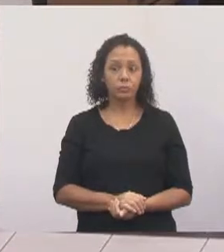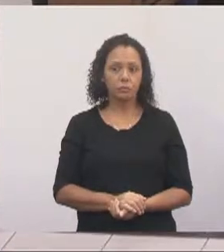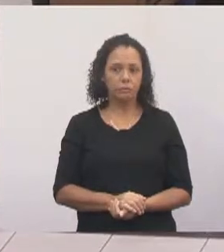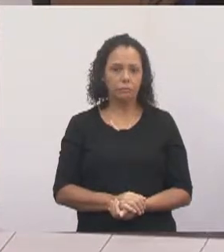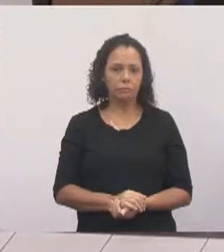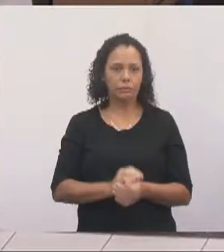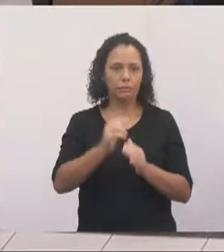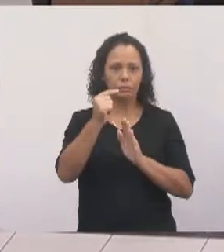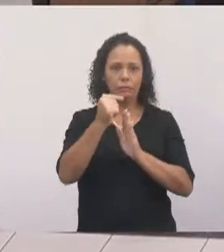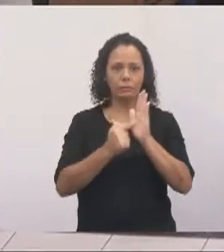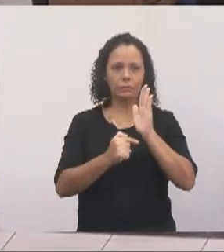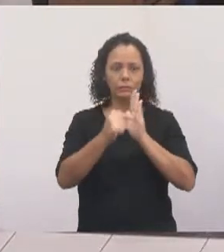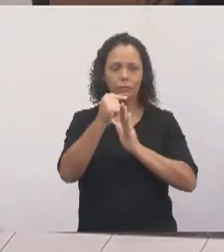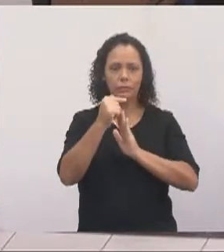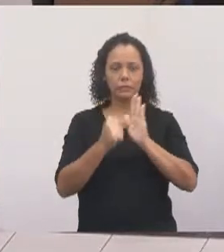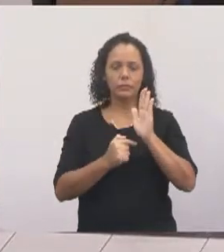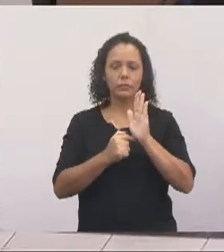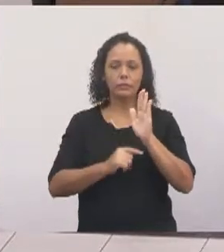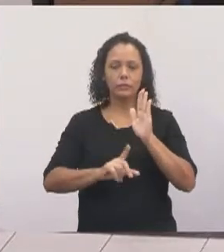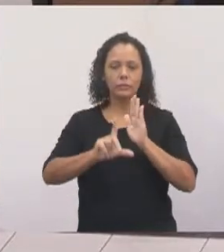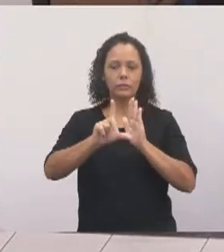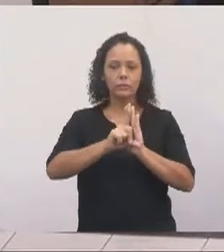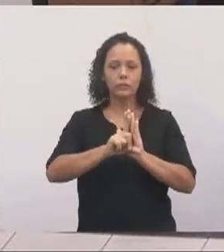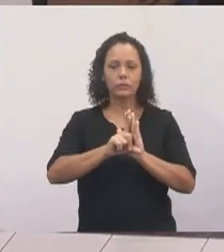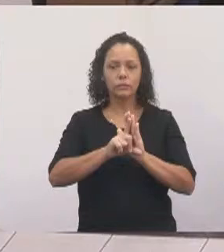Veto total ao autógrafo da Lei nº